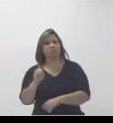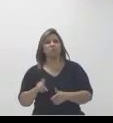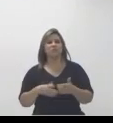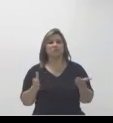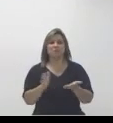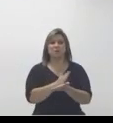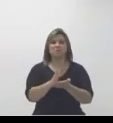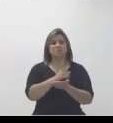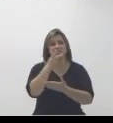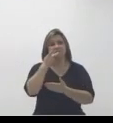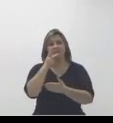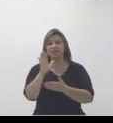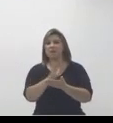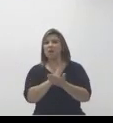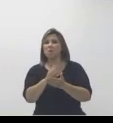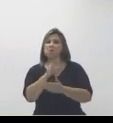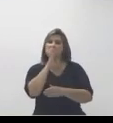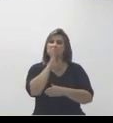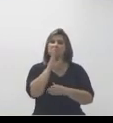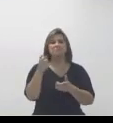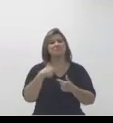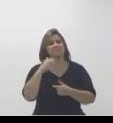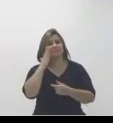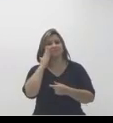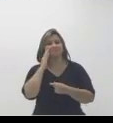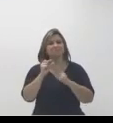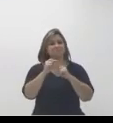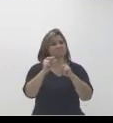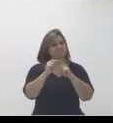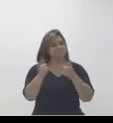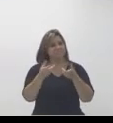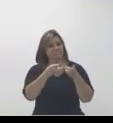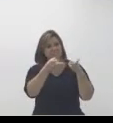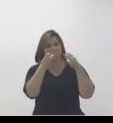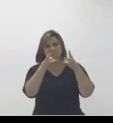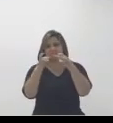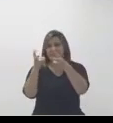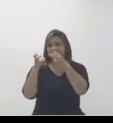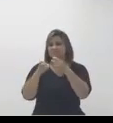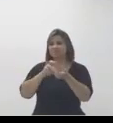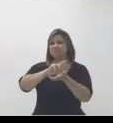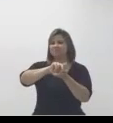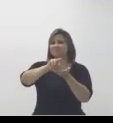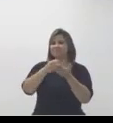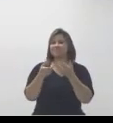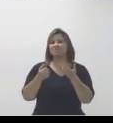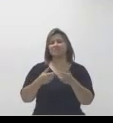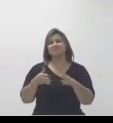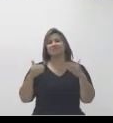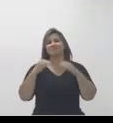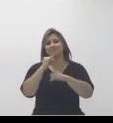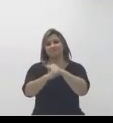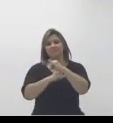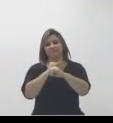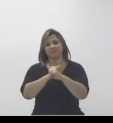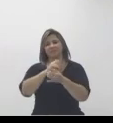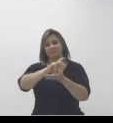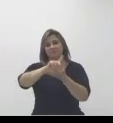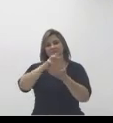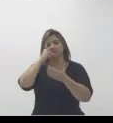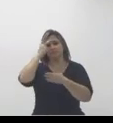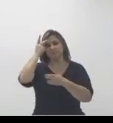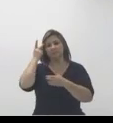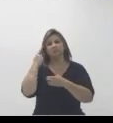identificando mas a gente tá aqui percebendo a participação maciça de várias pessoas